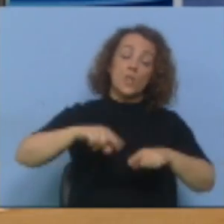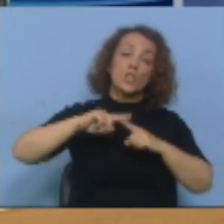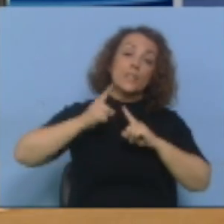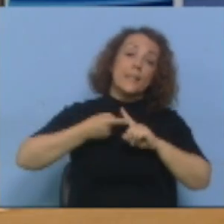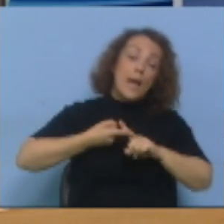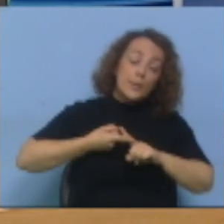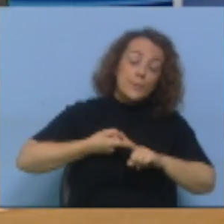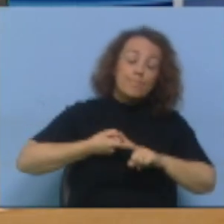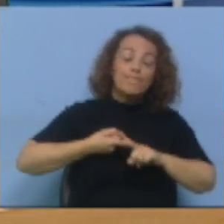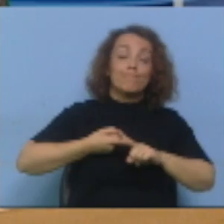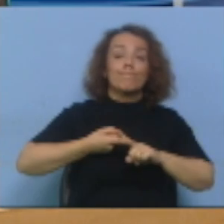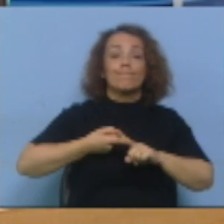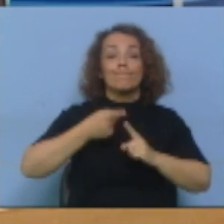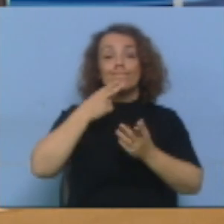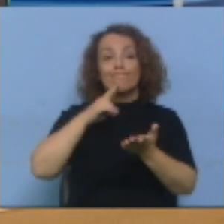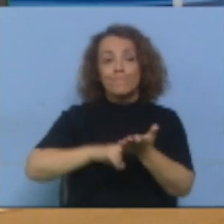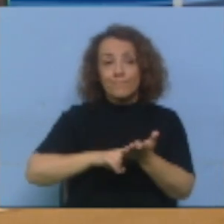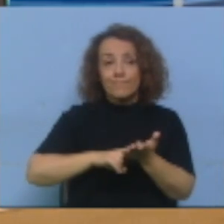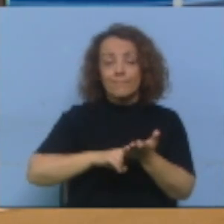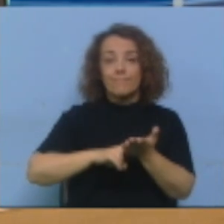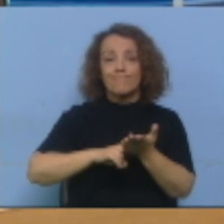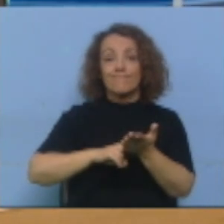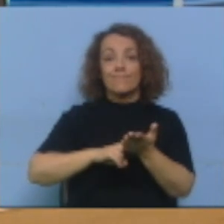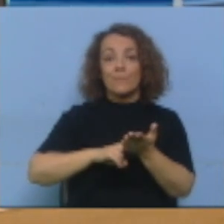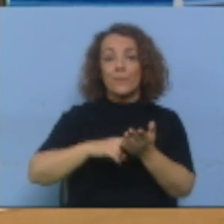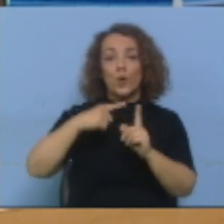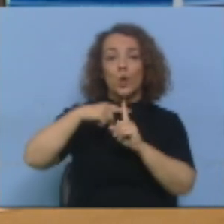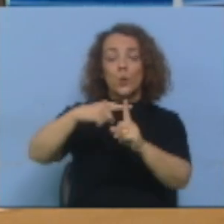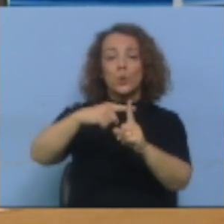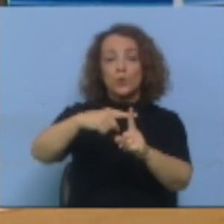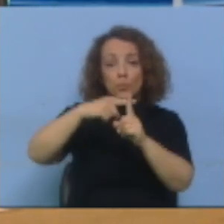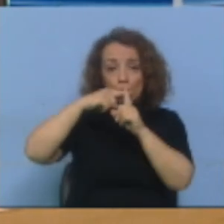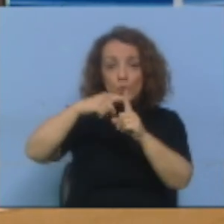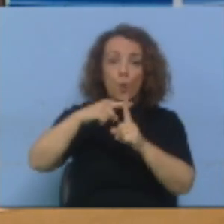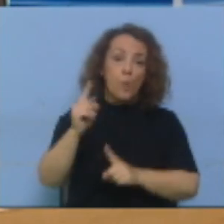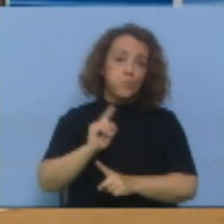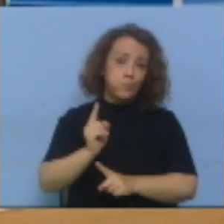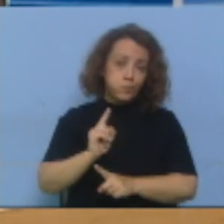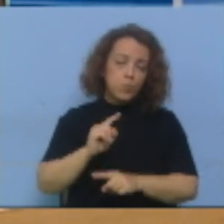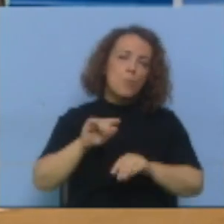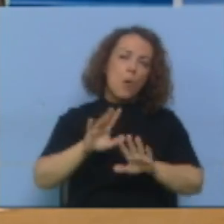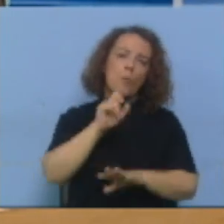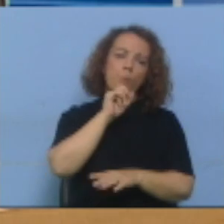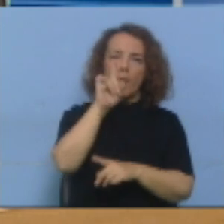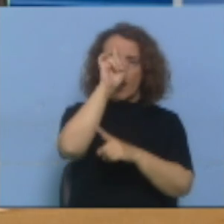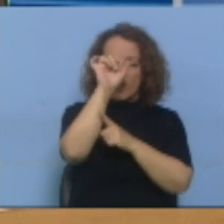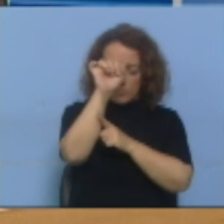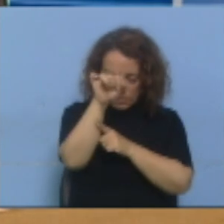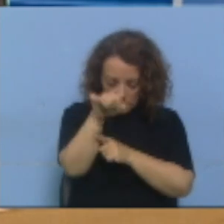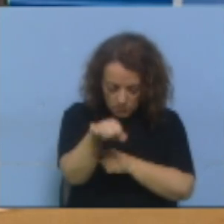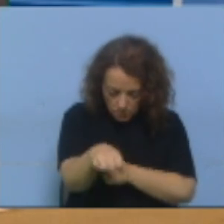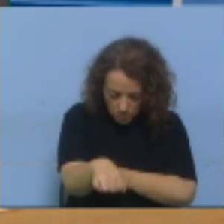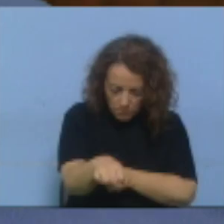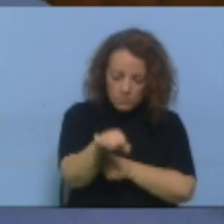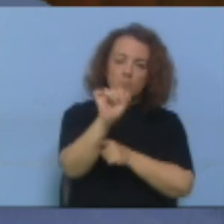onde puder ser feito, não será com o gesto tradicional, que é do beijo da cruz, mas com uma genuflexão, uma inclinação profunda, mas um